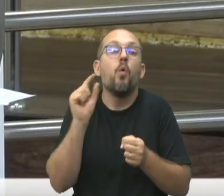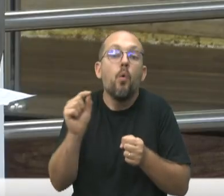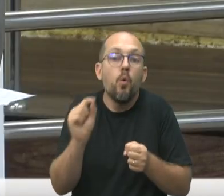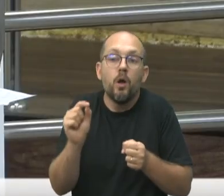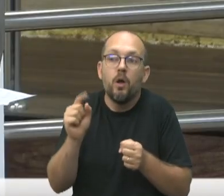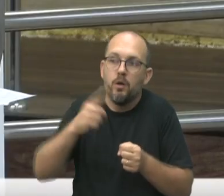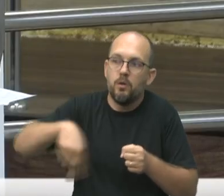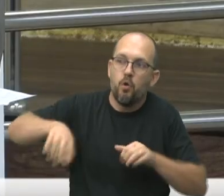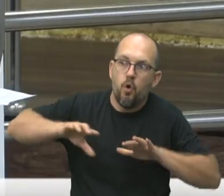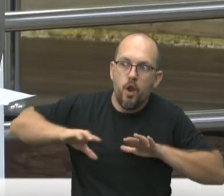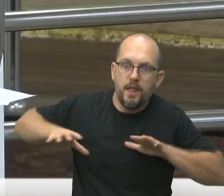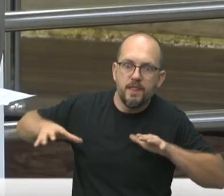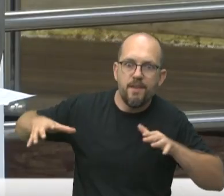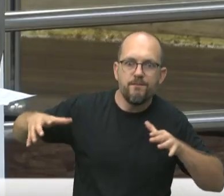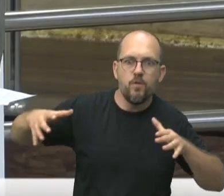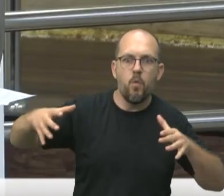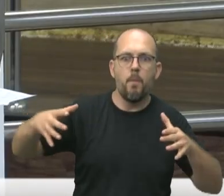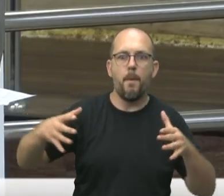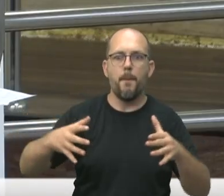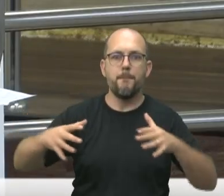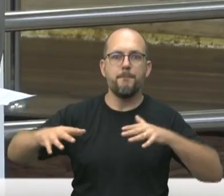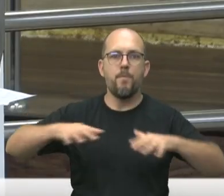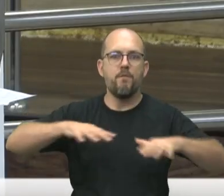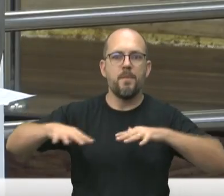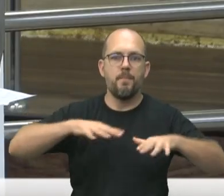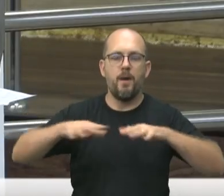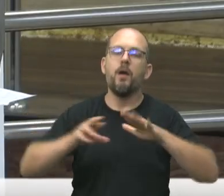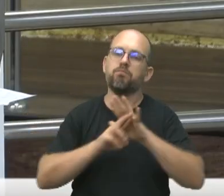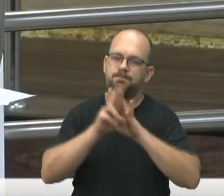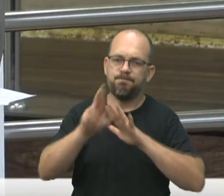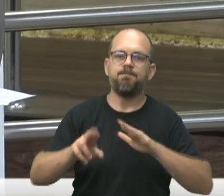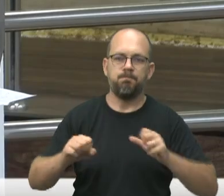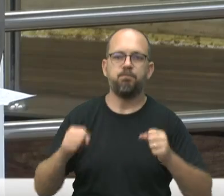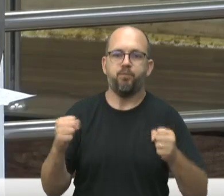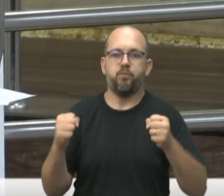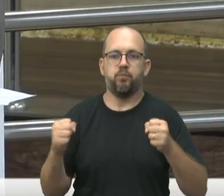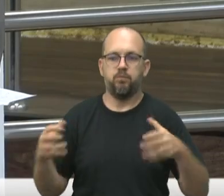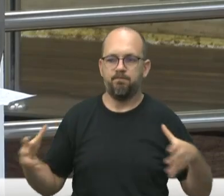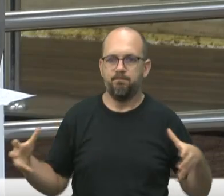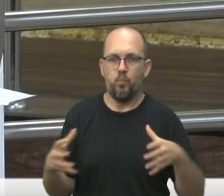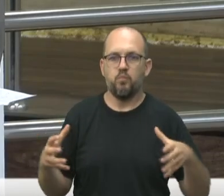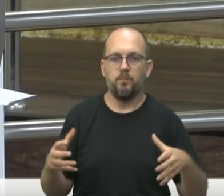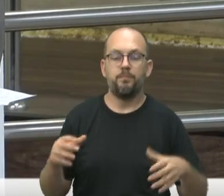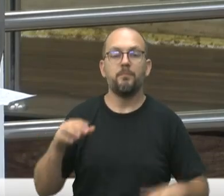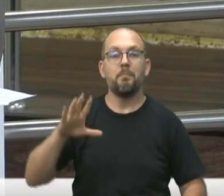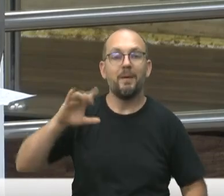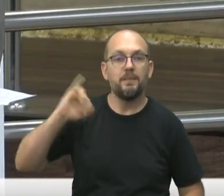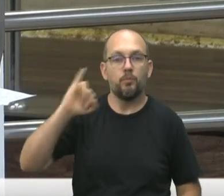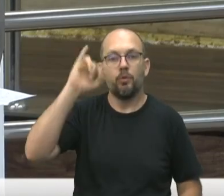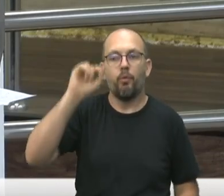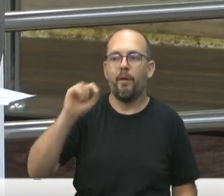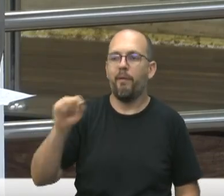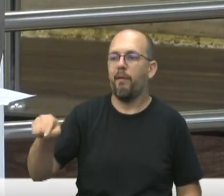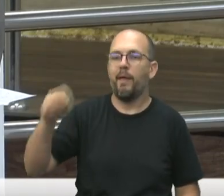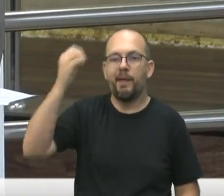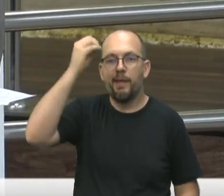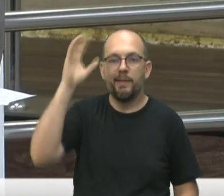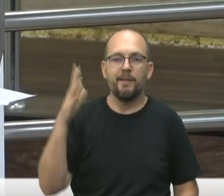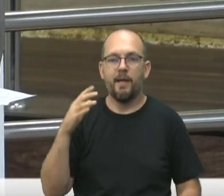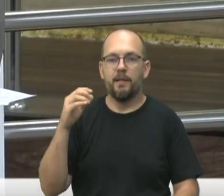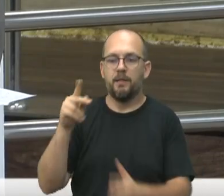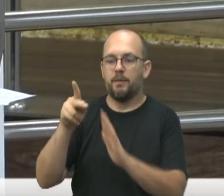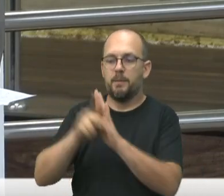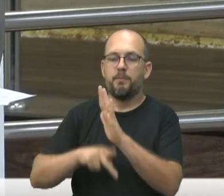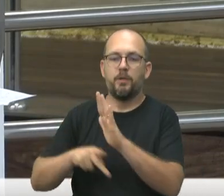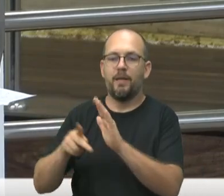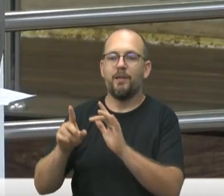força coletiva dos nossos movimentos que a gente representa. Então, muito mais importante do que a Dani protocolar um projeto, cada um